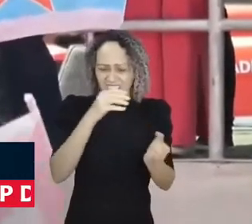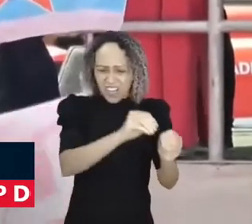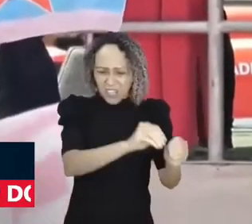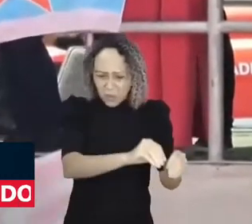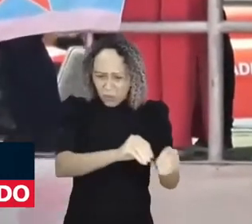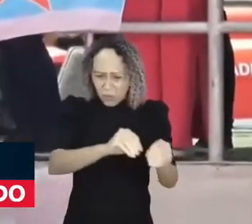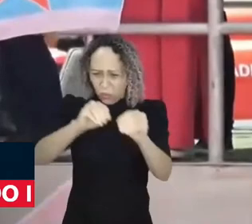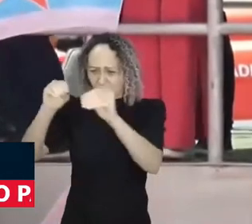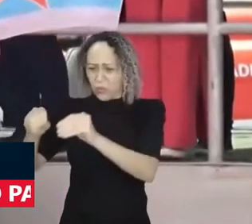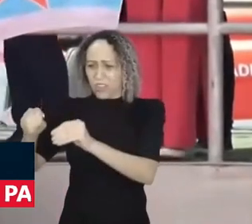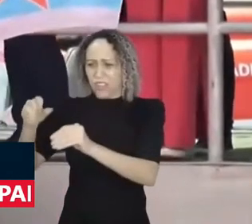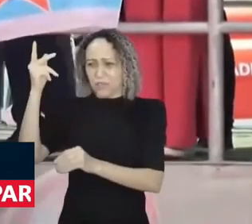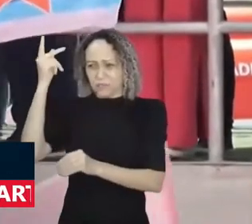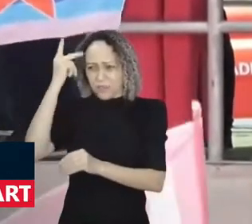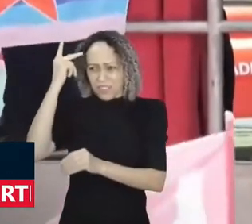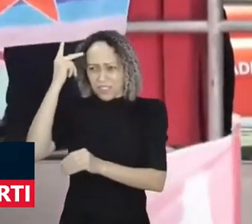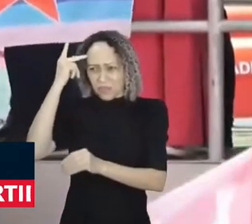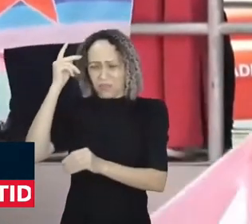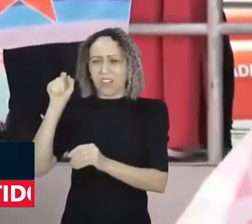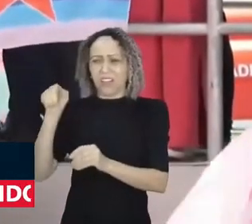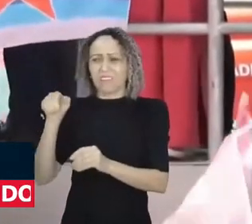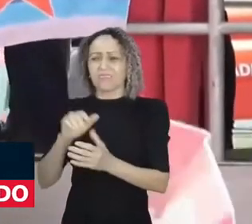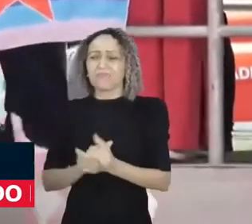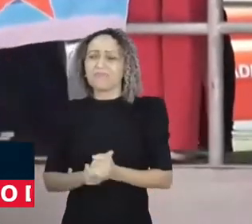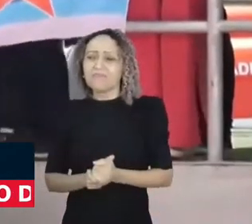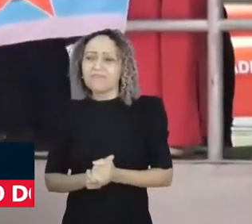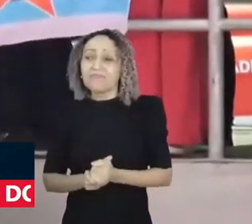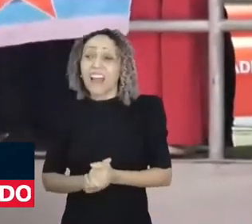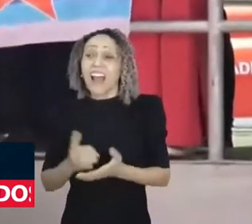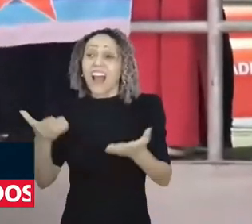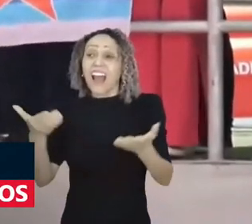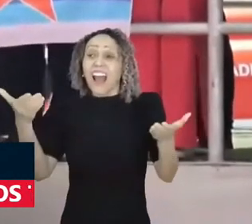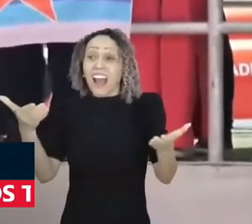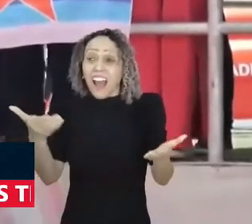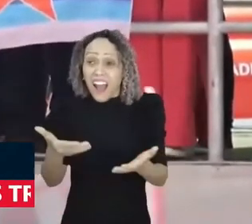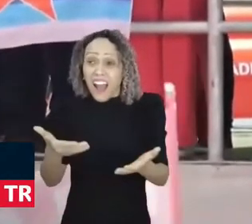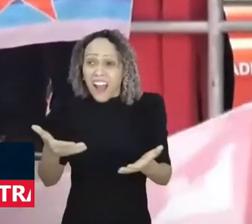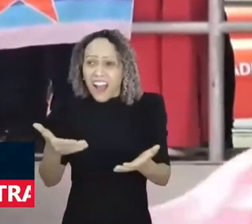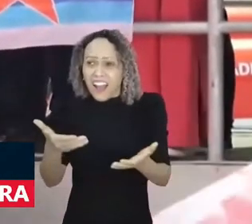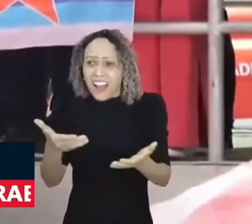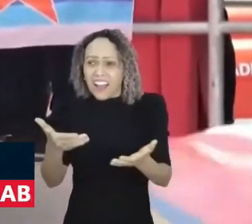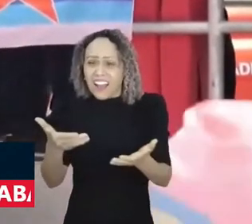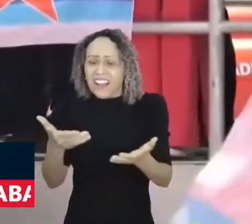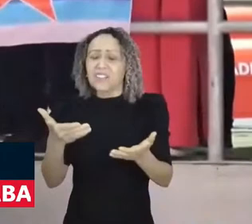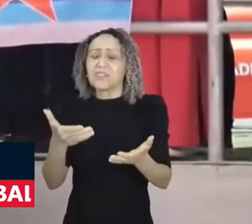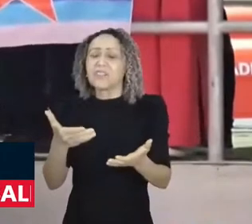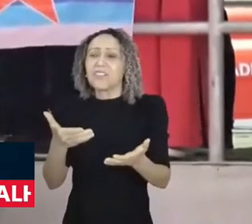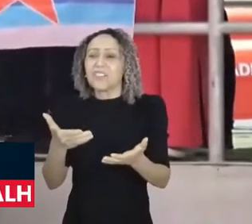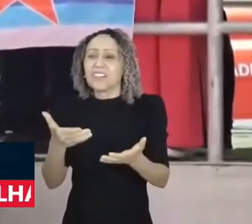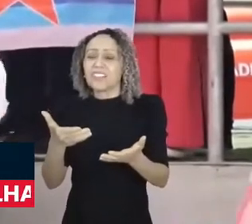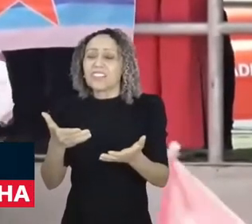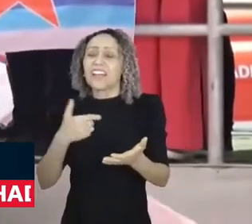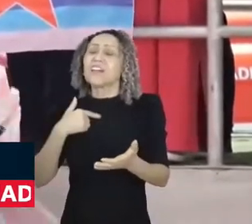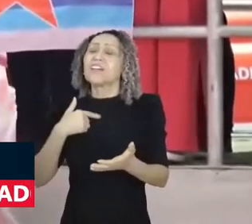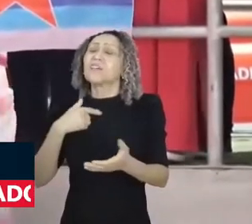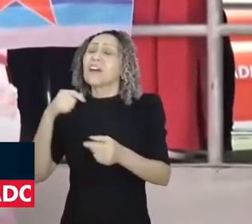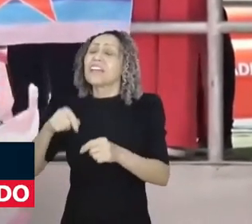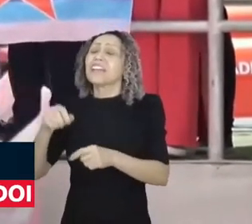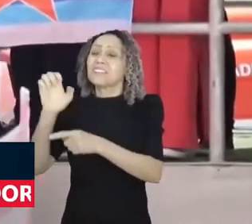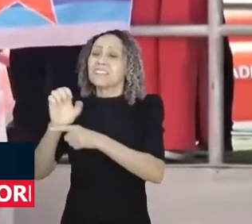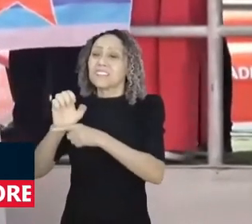vida ao estado de São Paulo, porque foi aqui que eu fui criado, foi aqui que eu